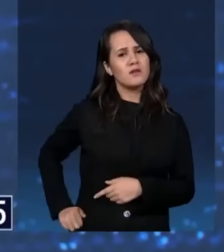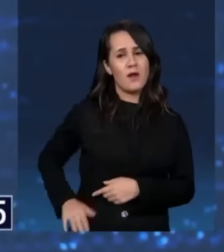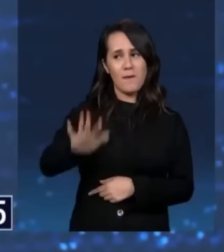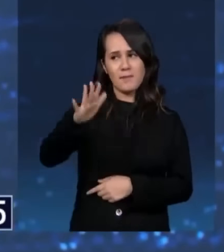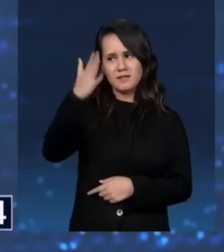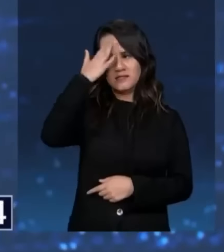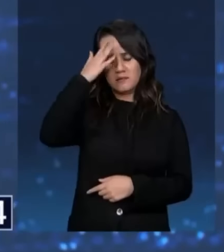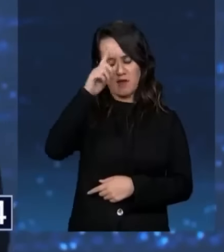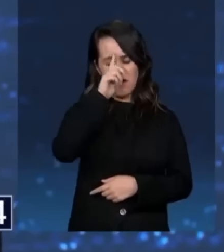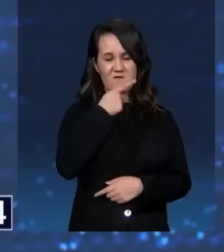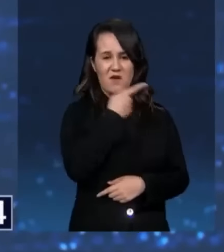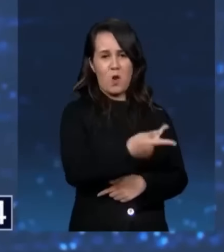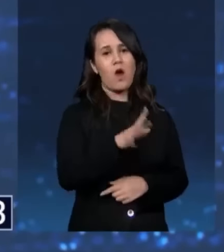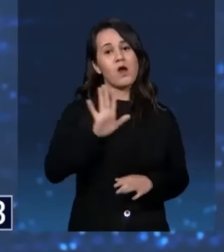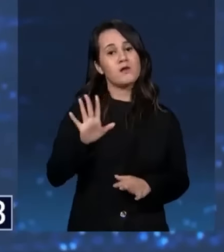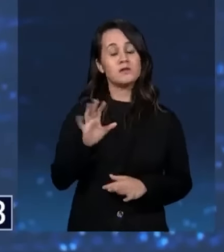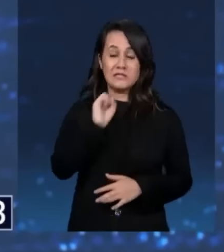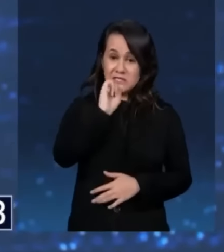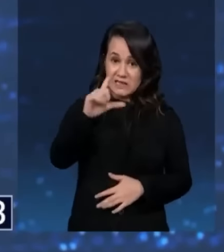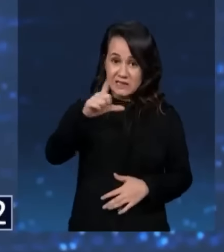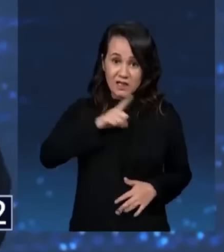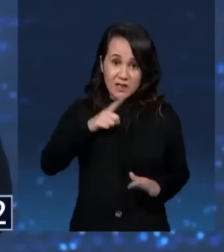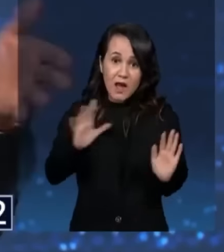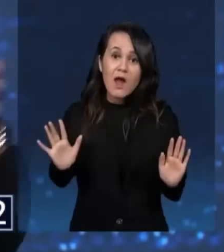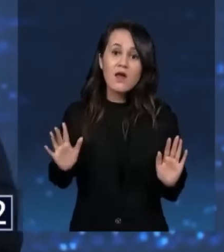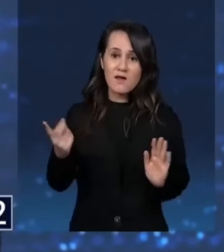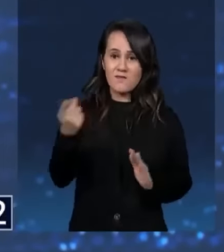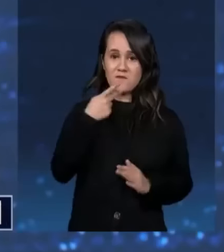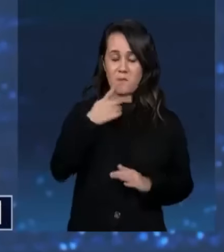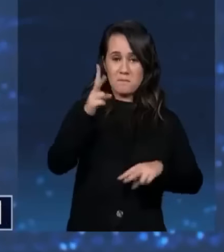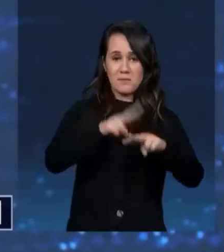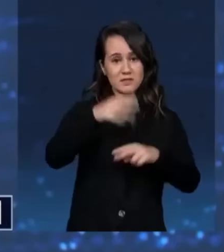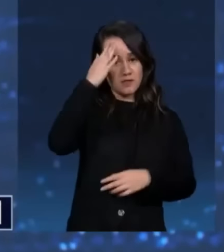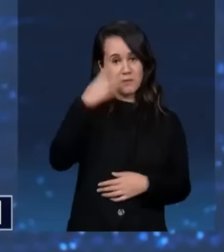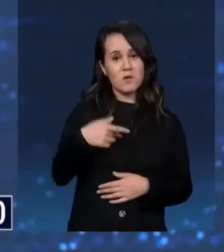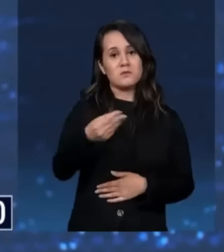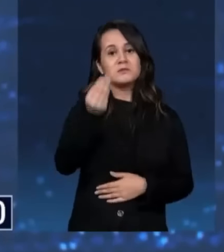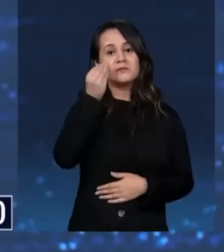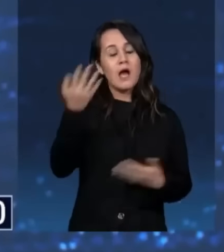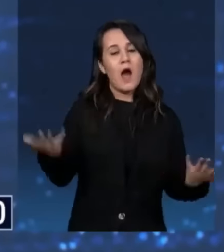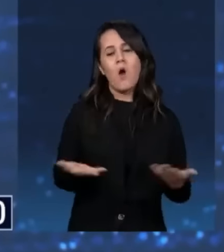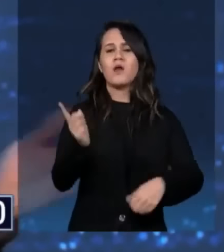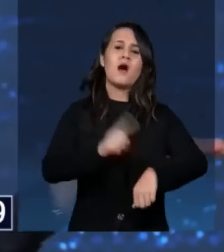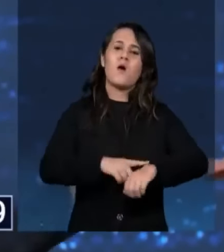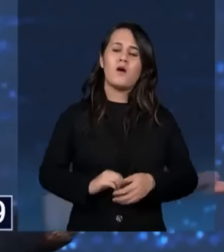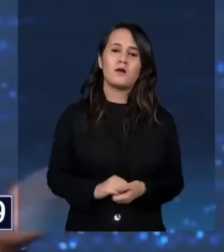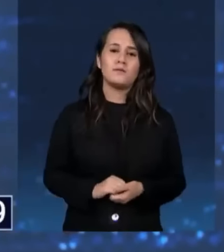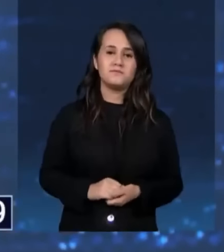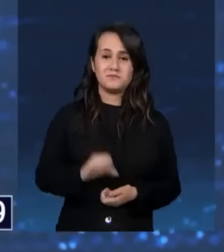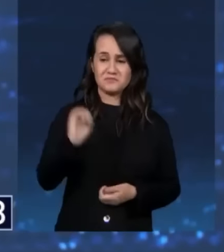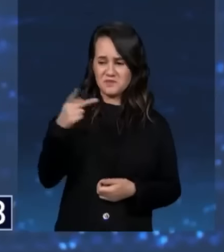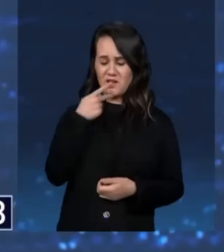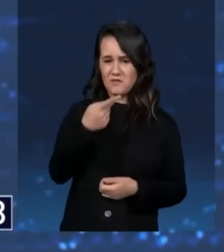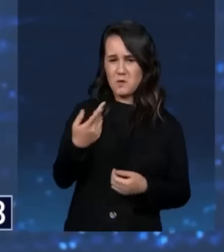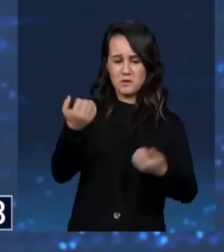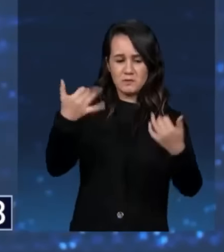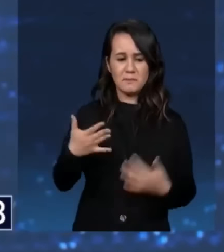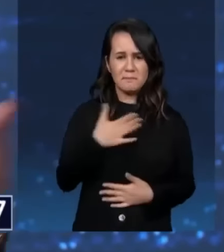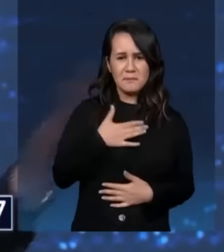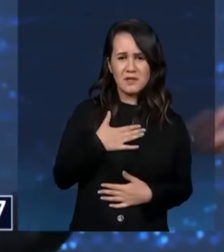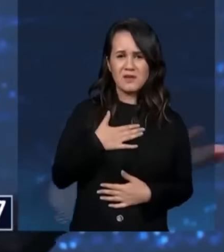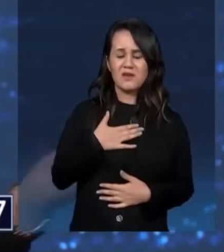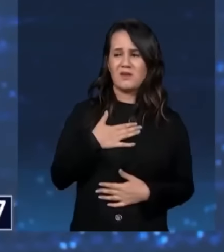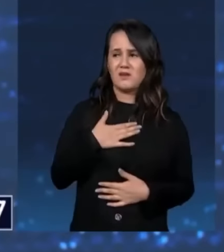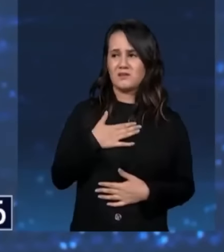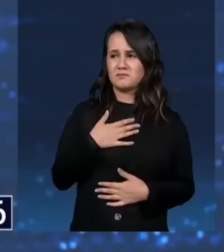há condenação se tiver eu deixo aqui essa essa disputa agora imediatamente tá bom e esse isso que você falou sobre mim Você